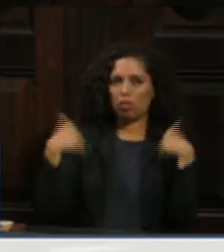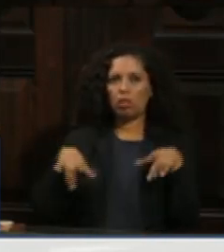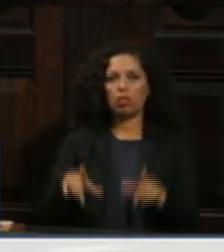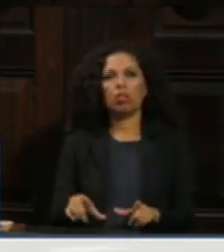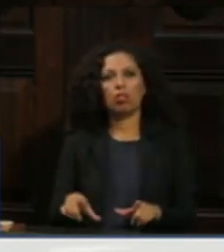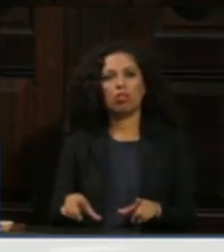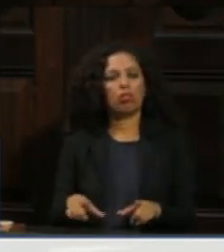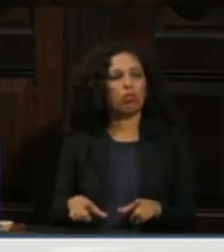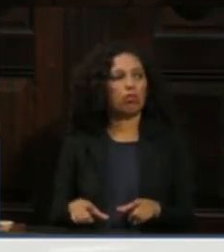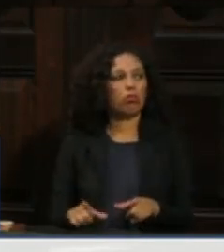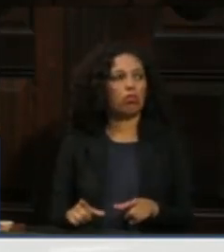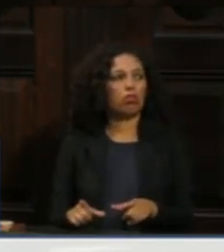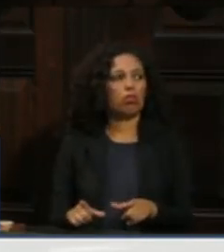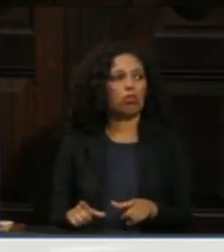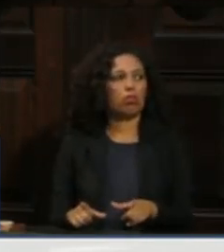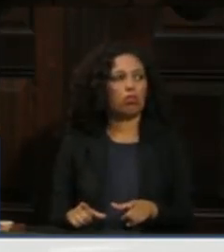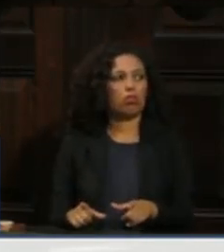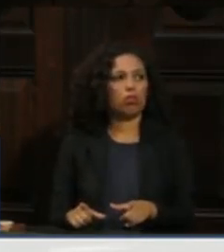da divulgação.